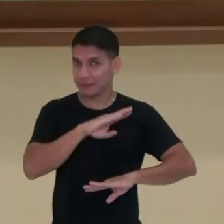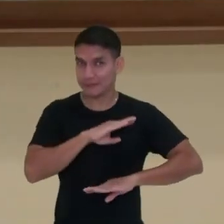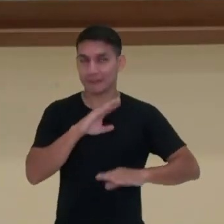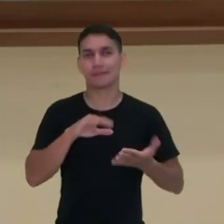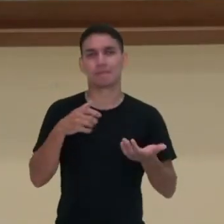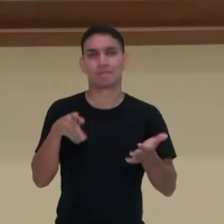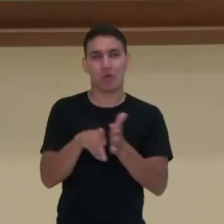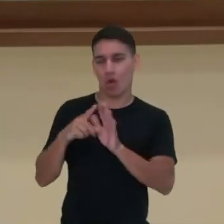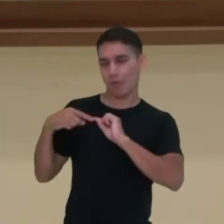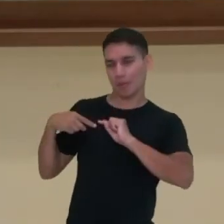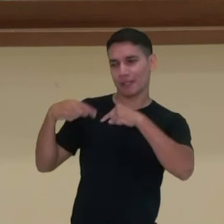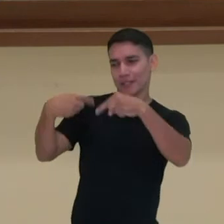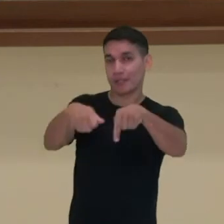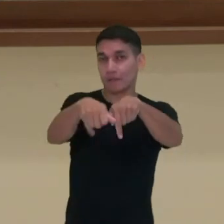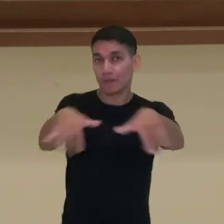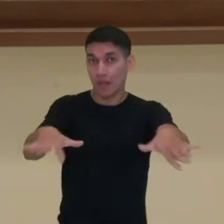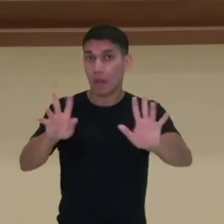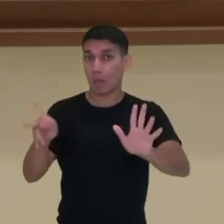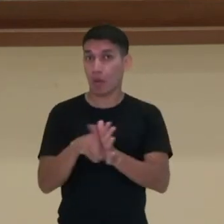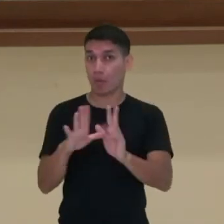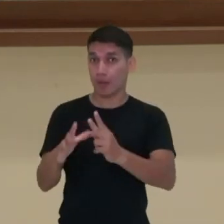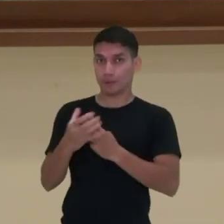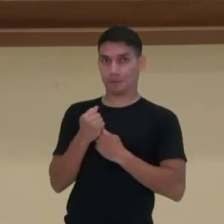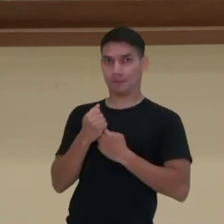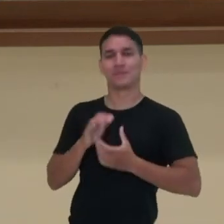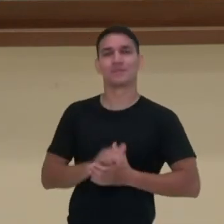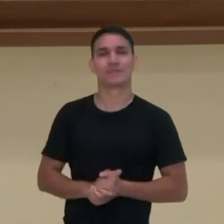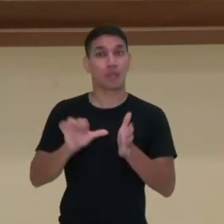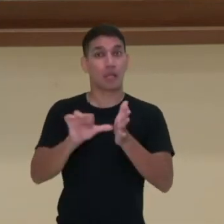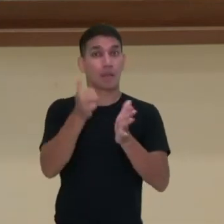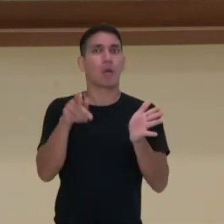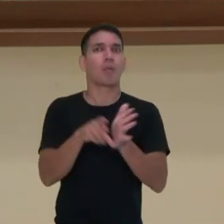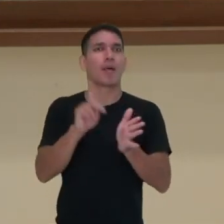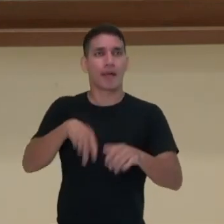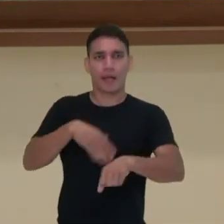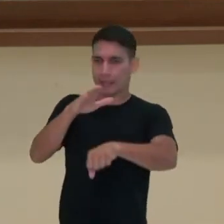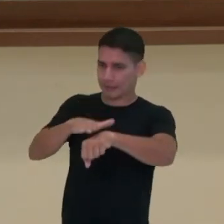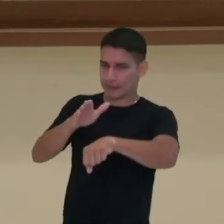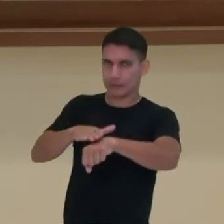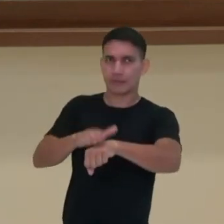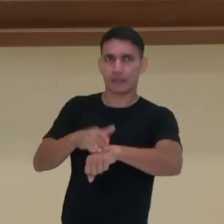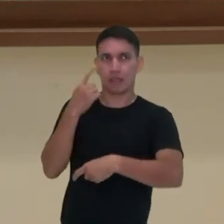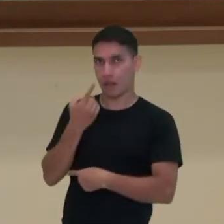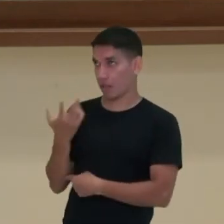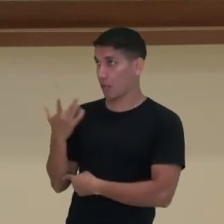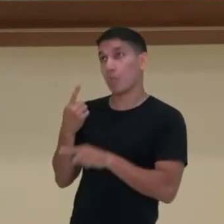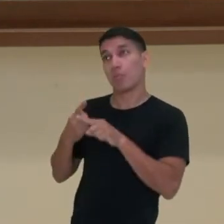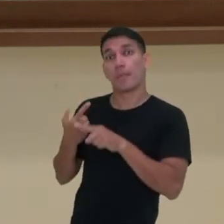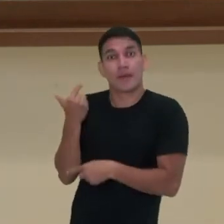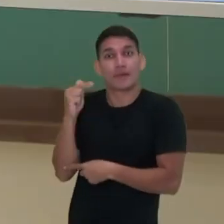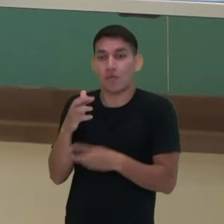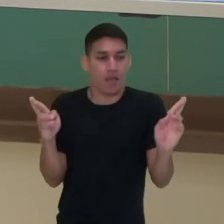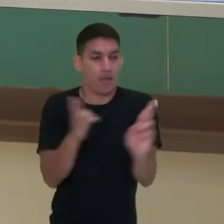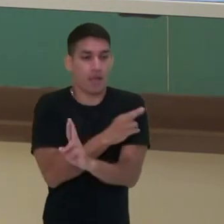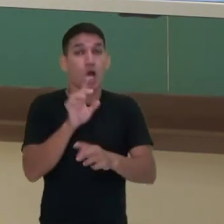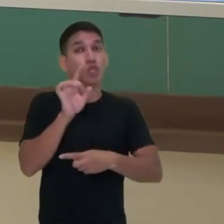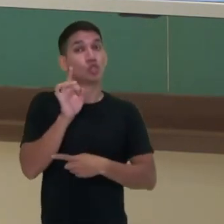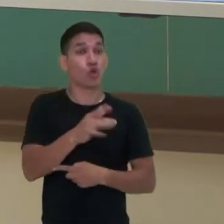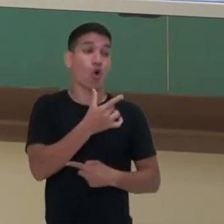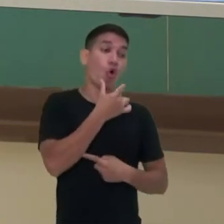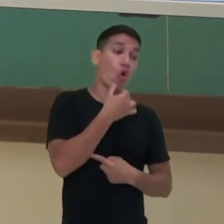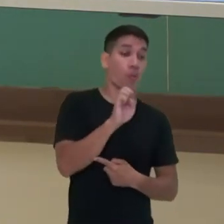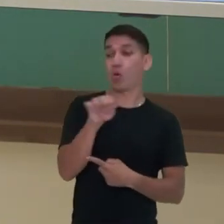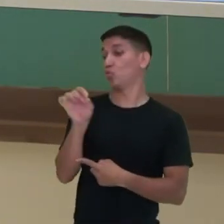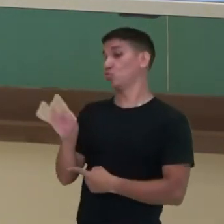de herança que agora vai ser dominante. Primeiro, é autossômica, porque não está especificamente relacionado somente ao homem